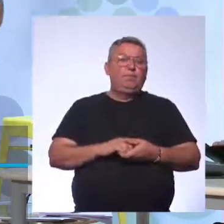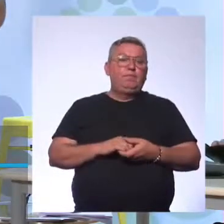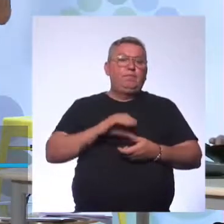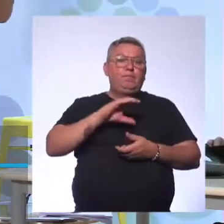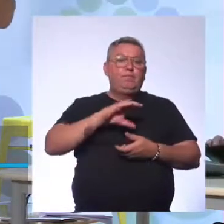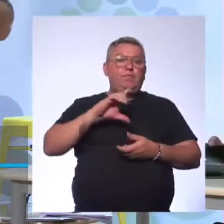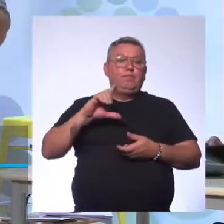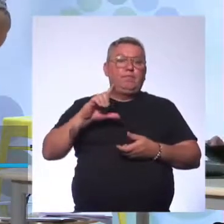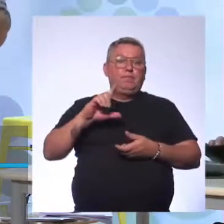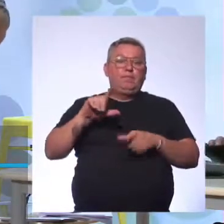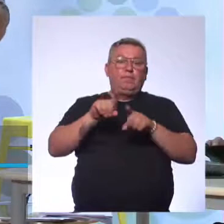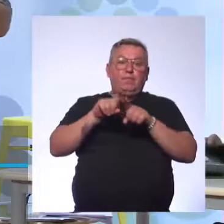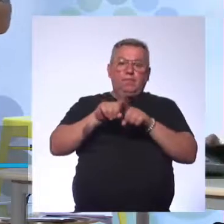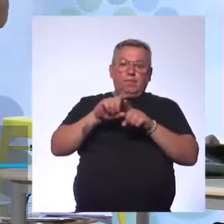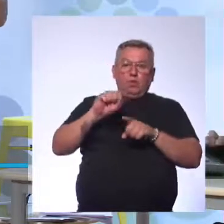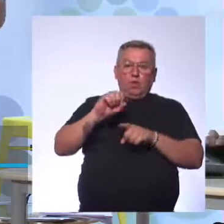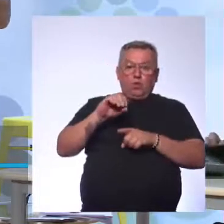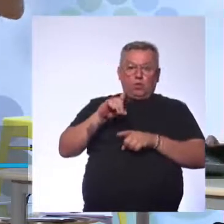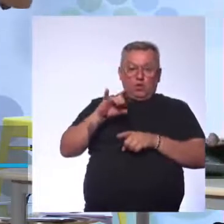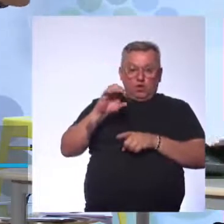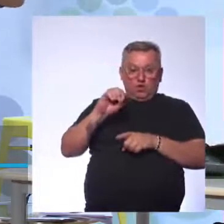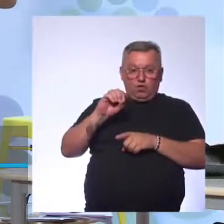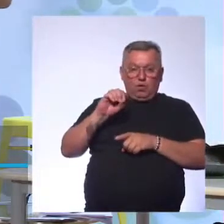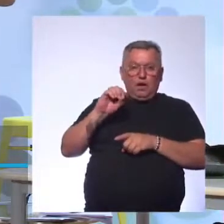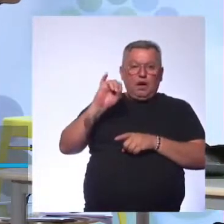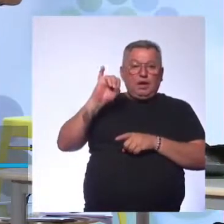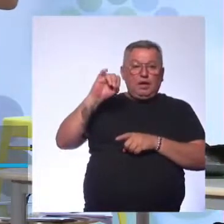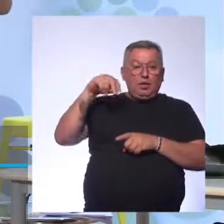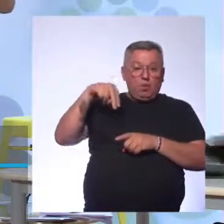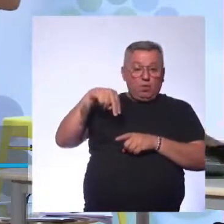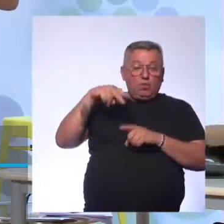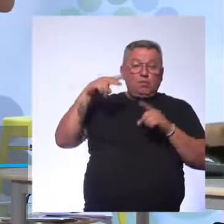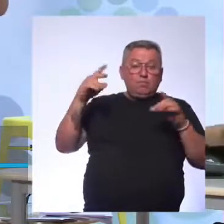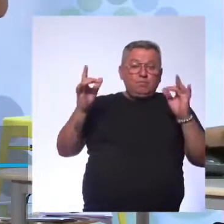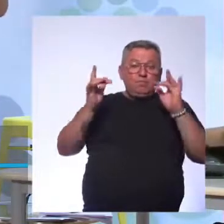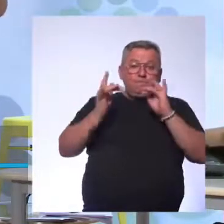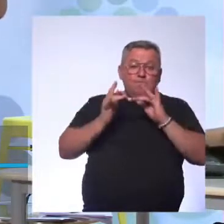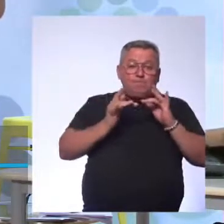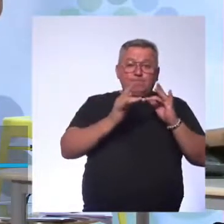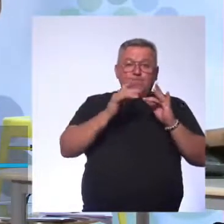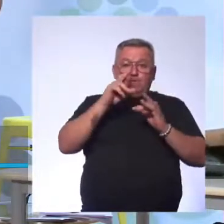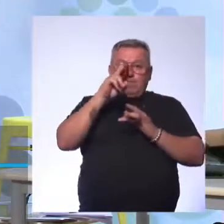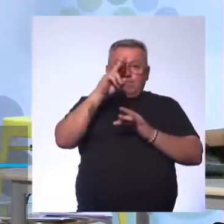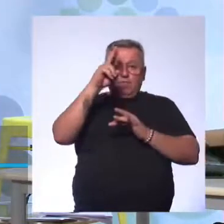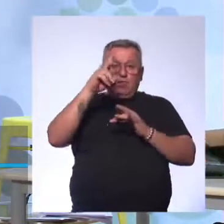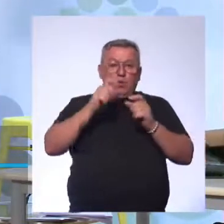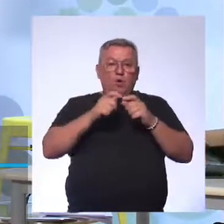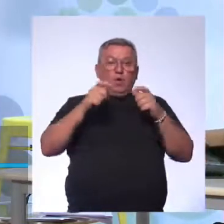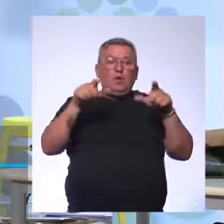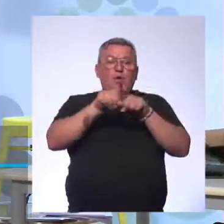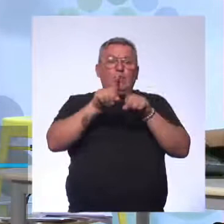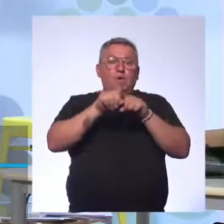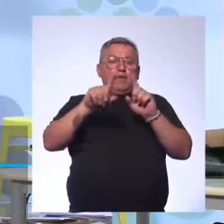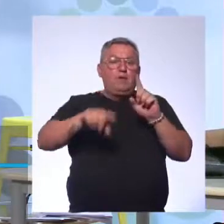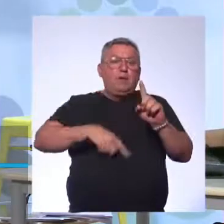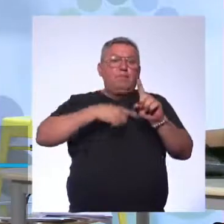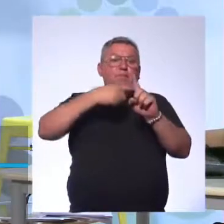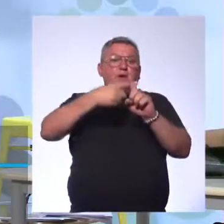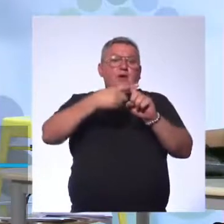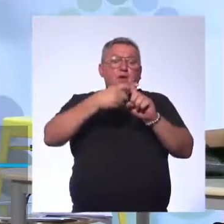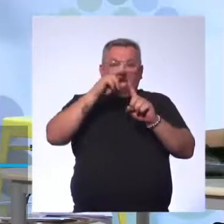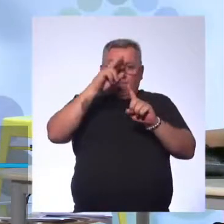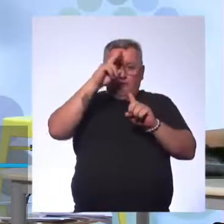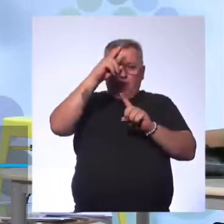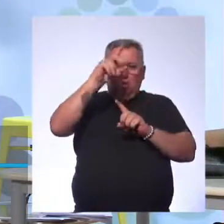sódio no caso o cloreto e o sódio os íons essa interação essa força ela aumenta e fica mais